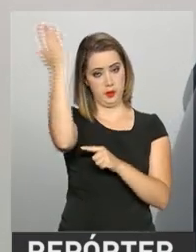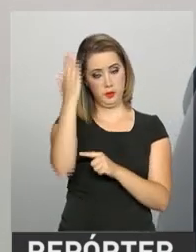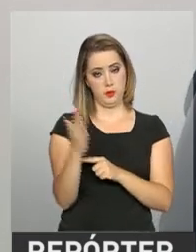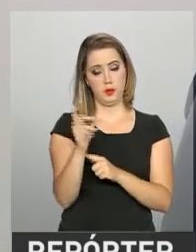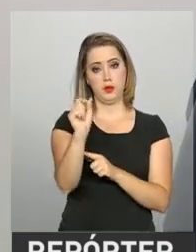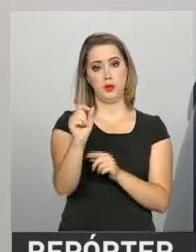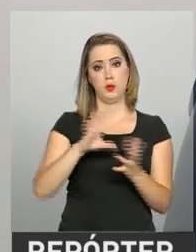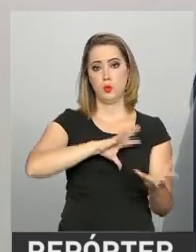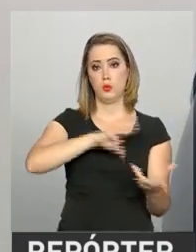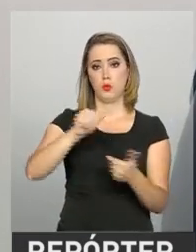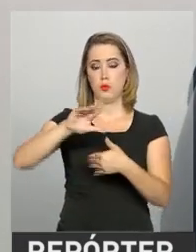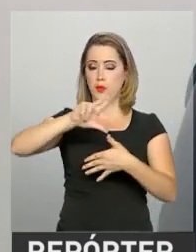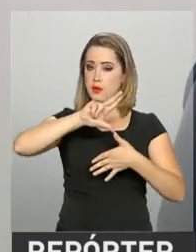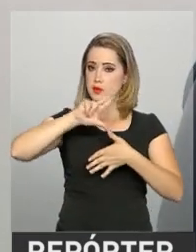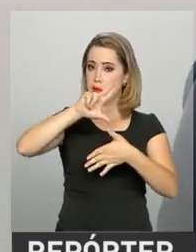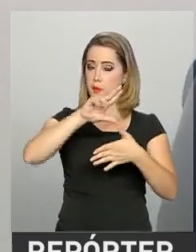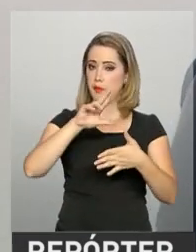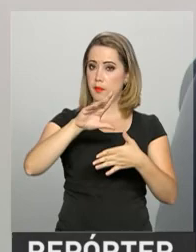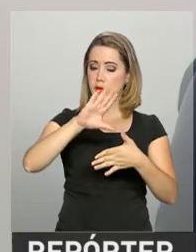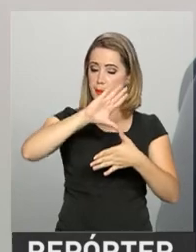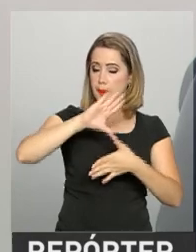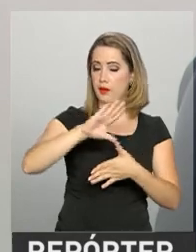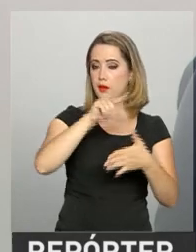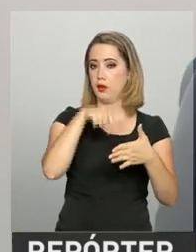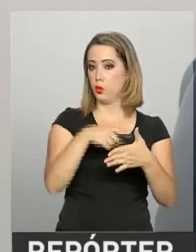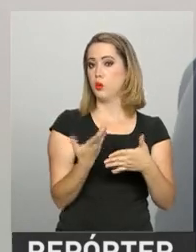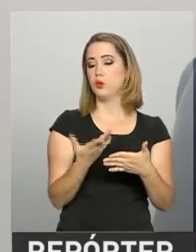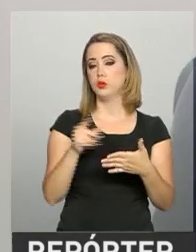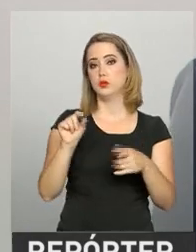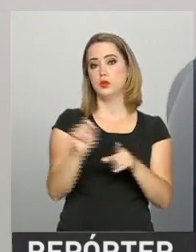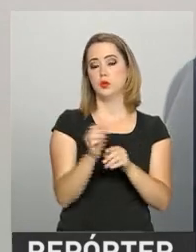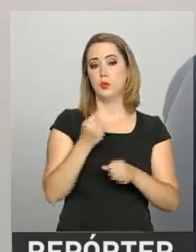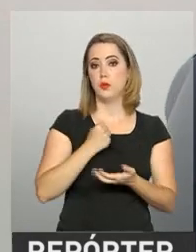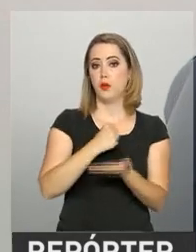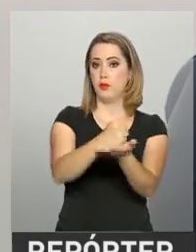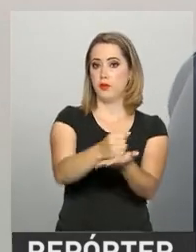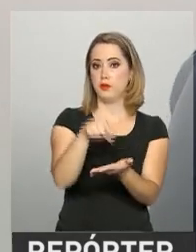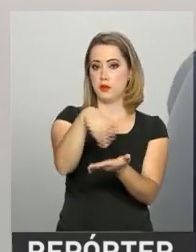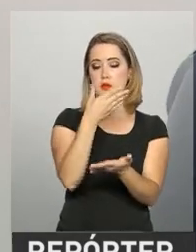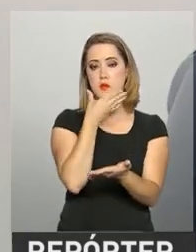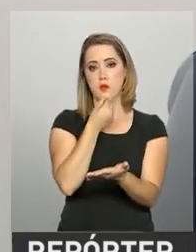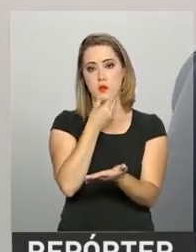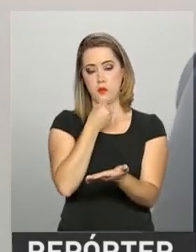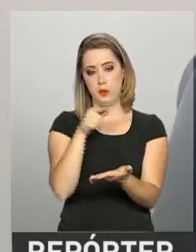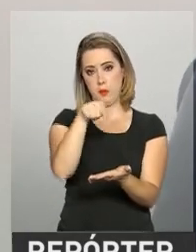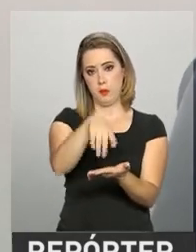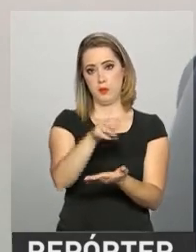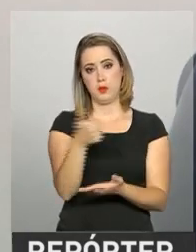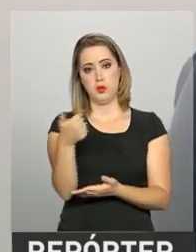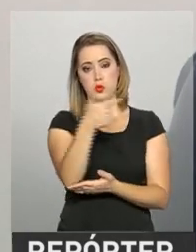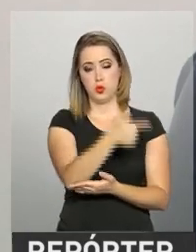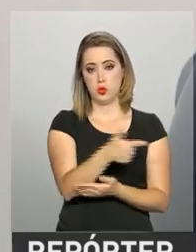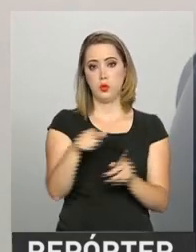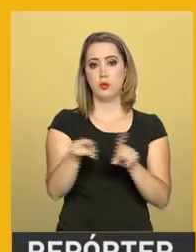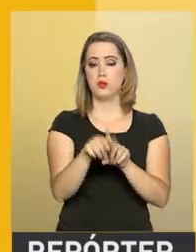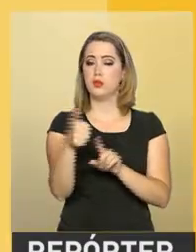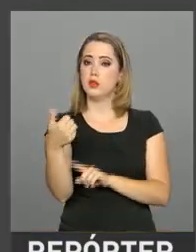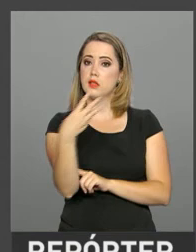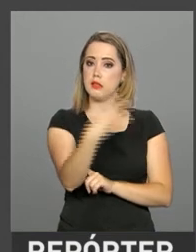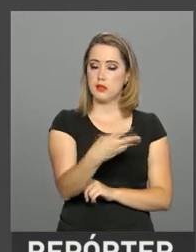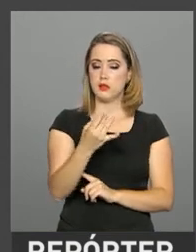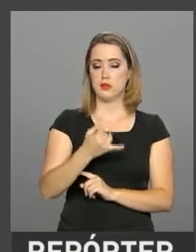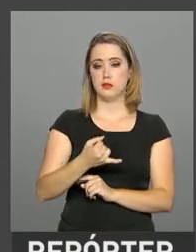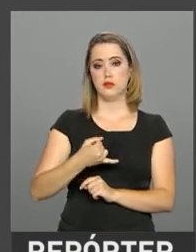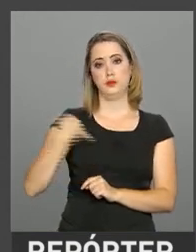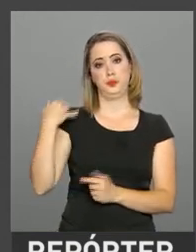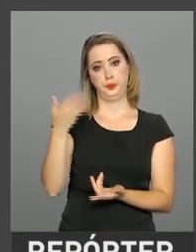do mundo a oferecer esta vacina para meninos de 12 a 13 anos em programas nacionais de imunização. Para